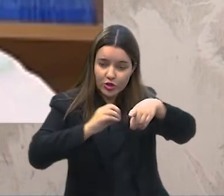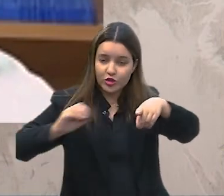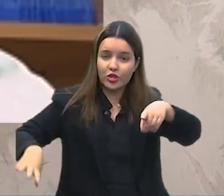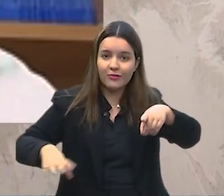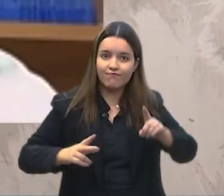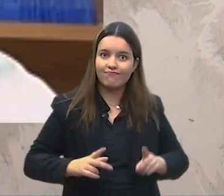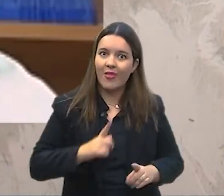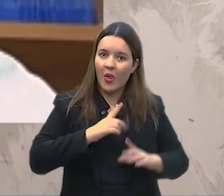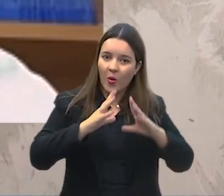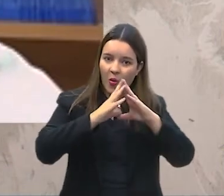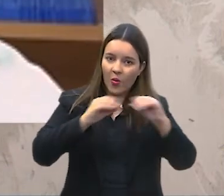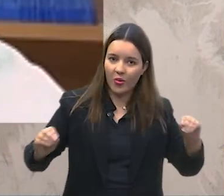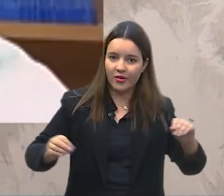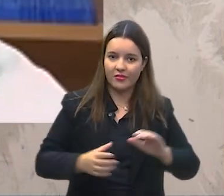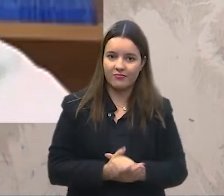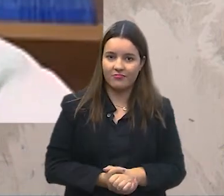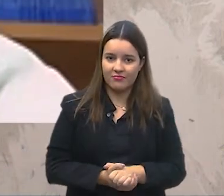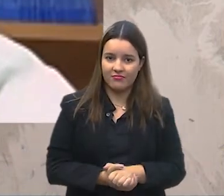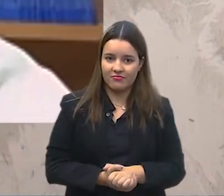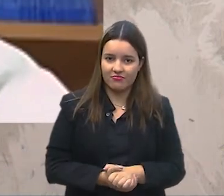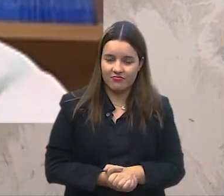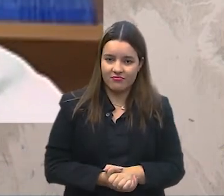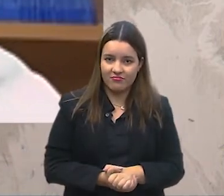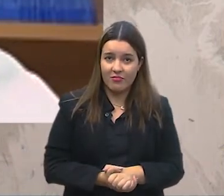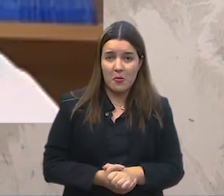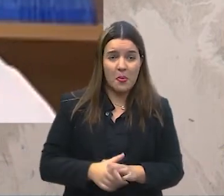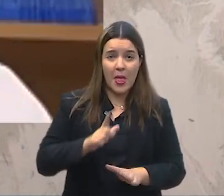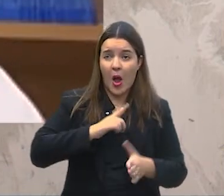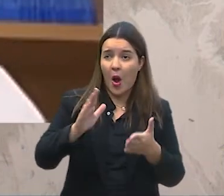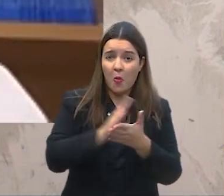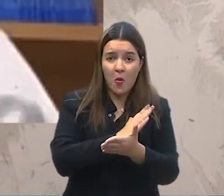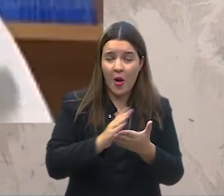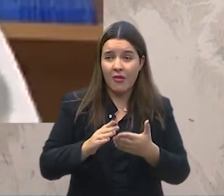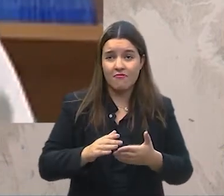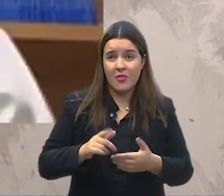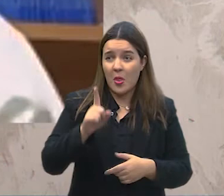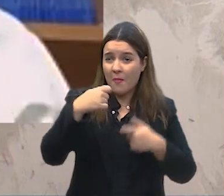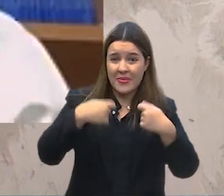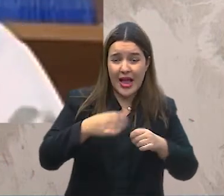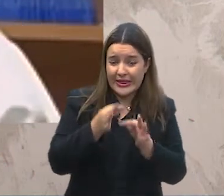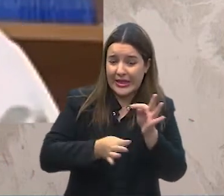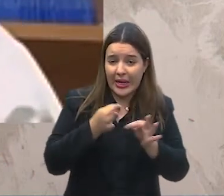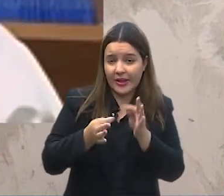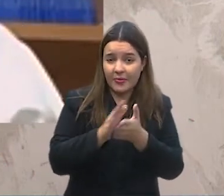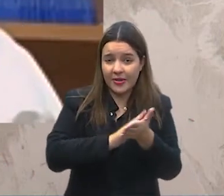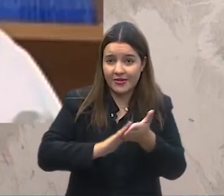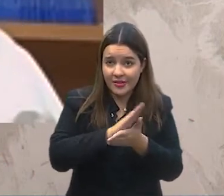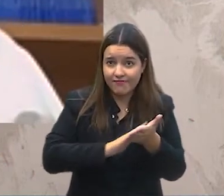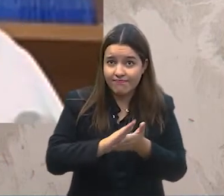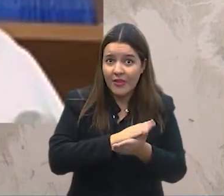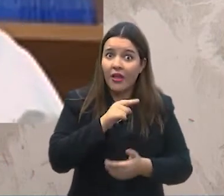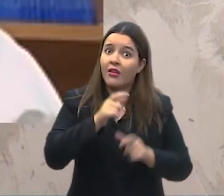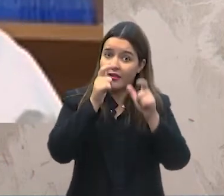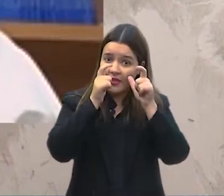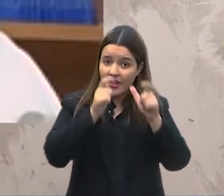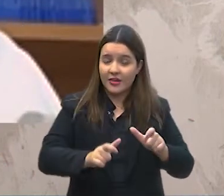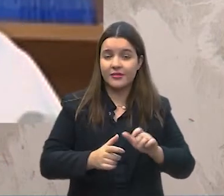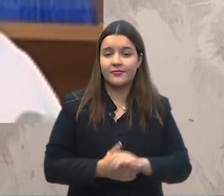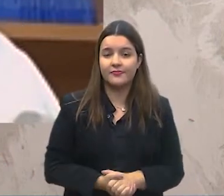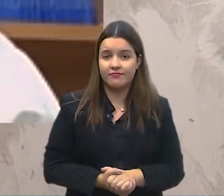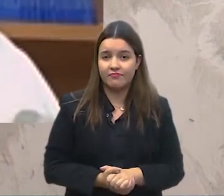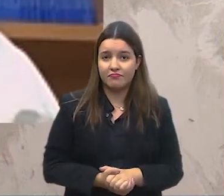alguns passíveis de não serem submetidos a tratamento. Isso é uma outra situação bastante interessante. Tem